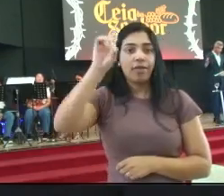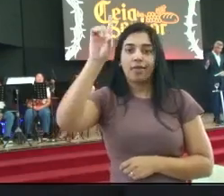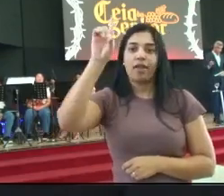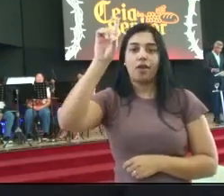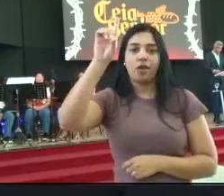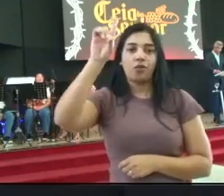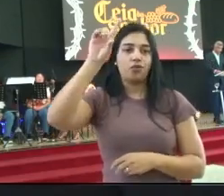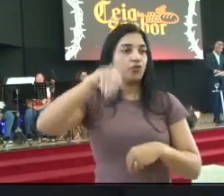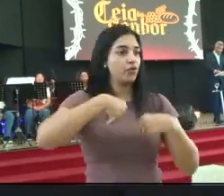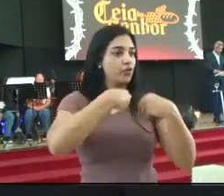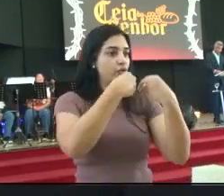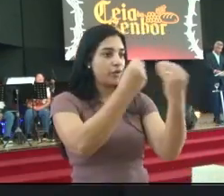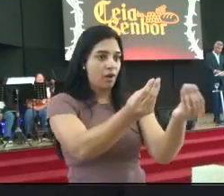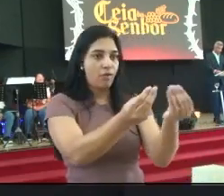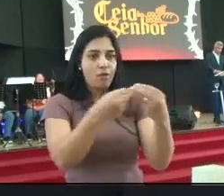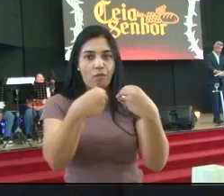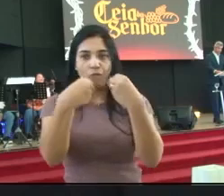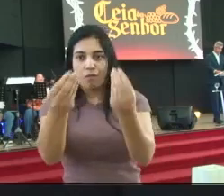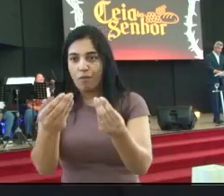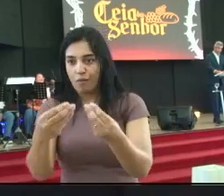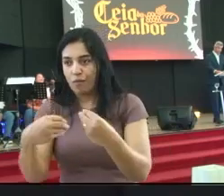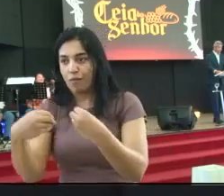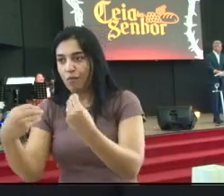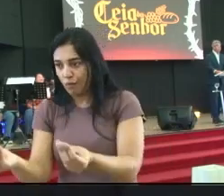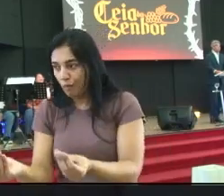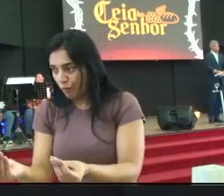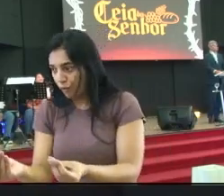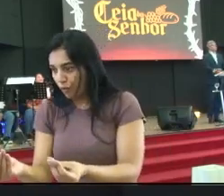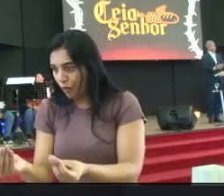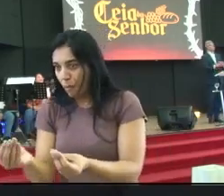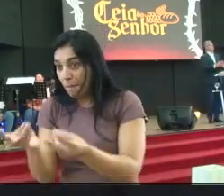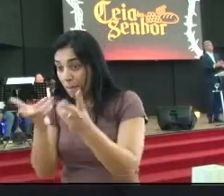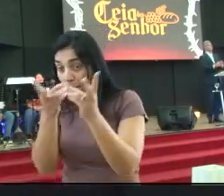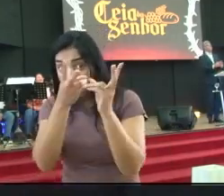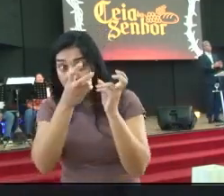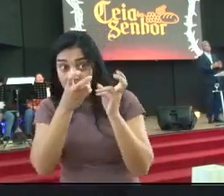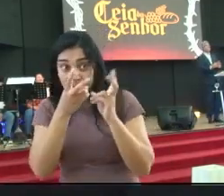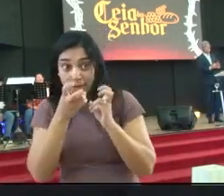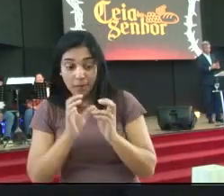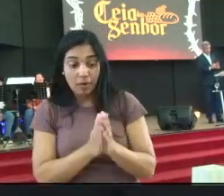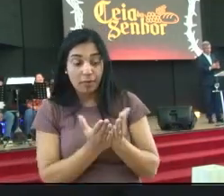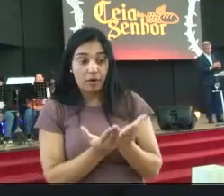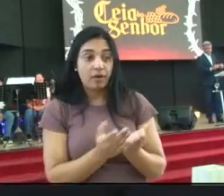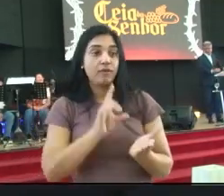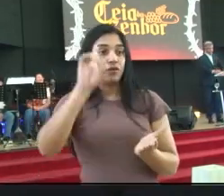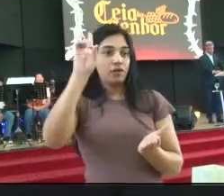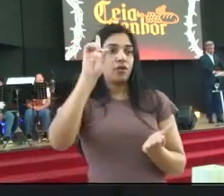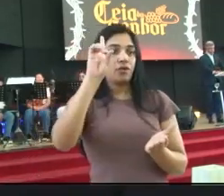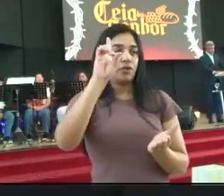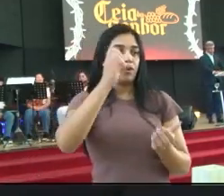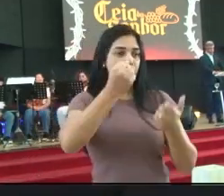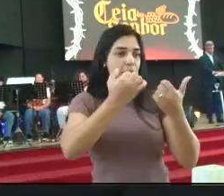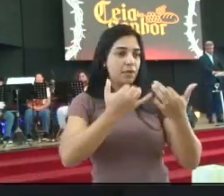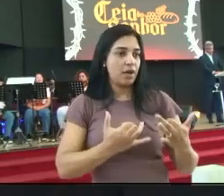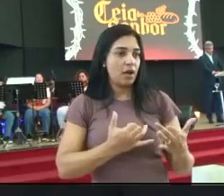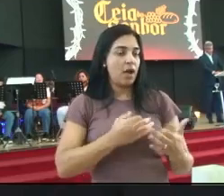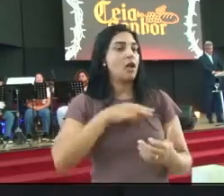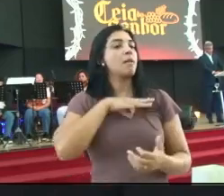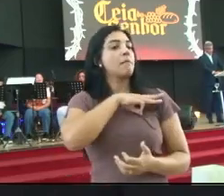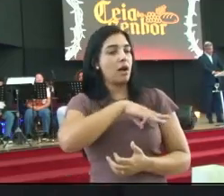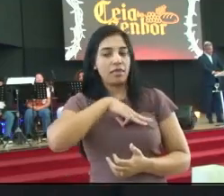daquilo que Deus colocou nas suas mãos. Veja o que a palavra do Senhor diz lá em